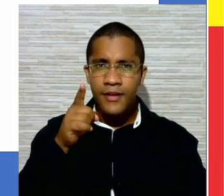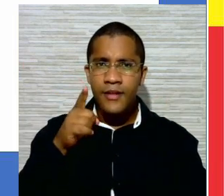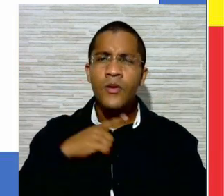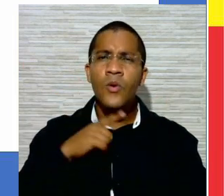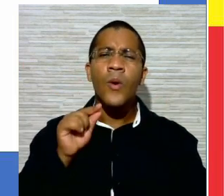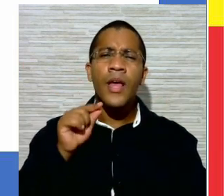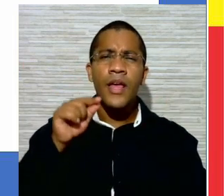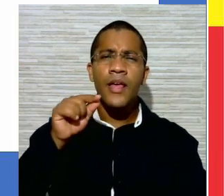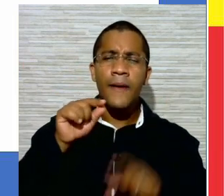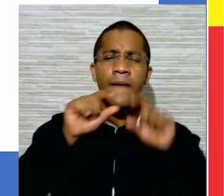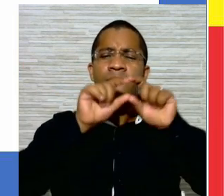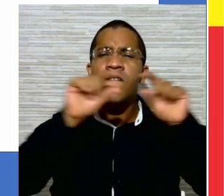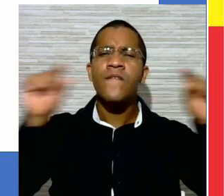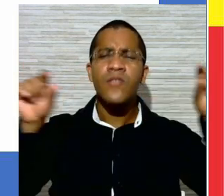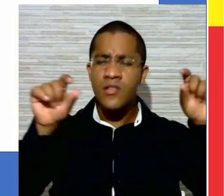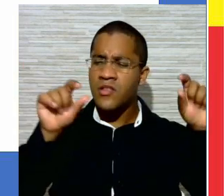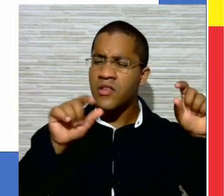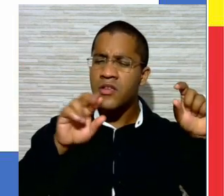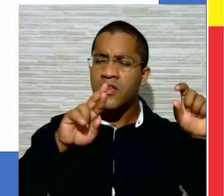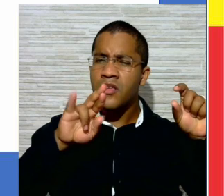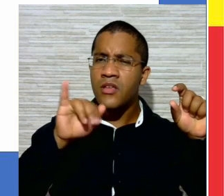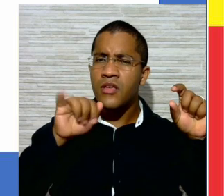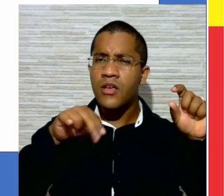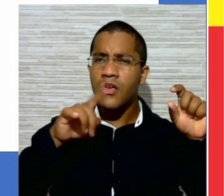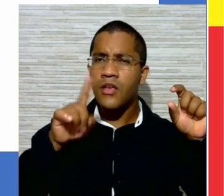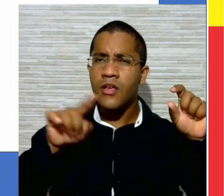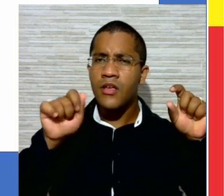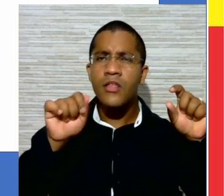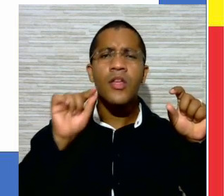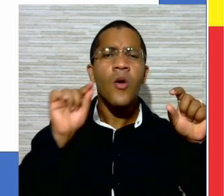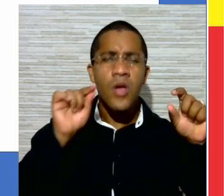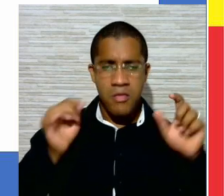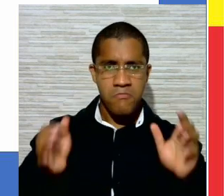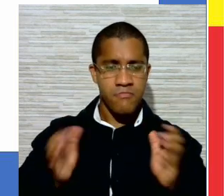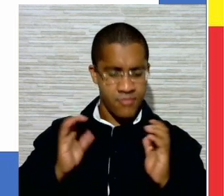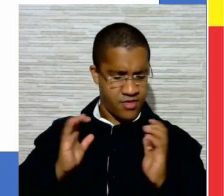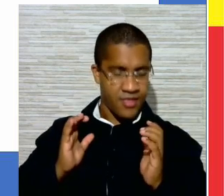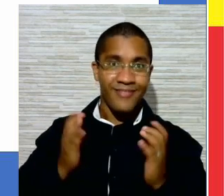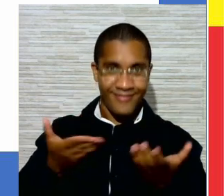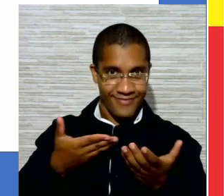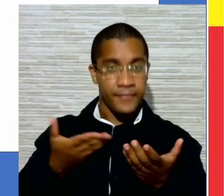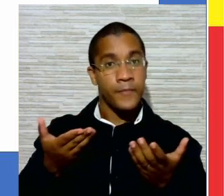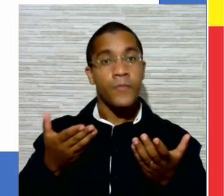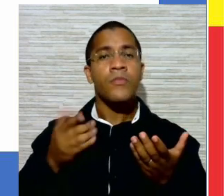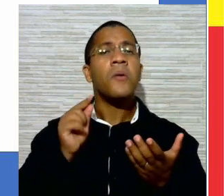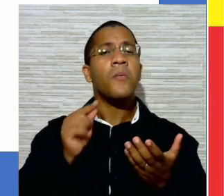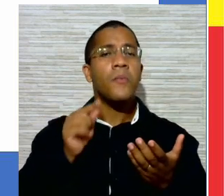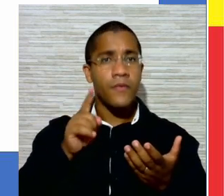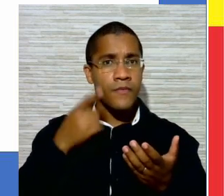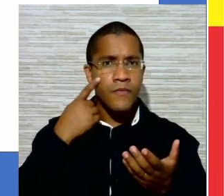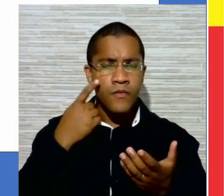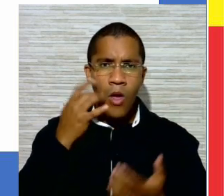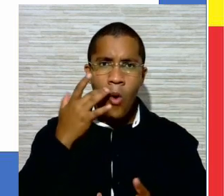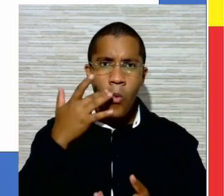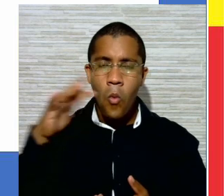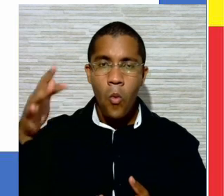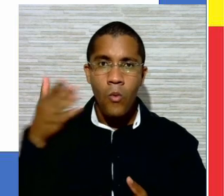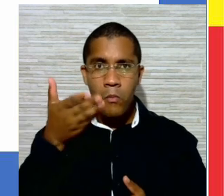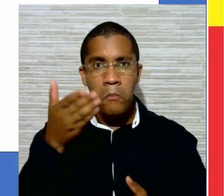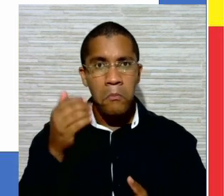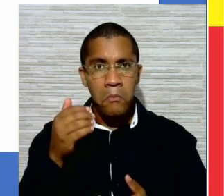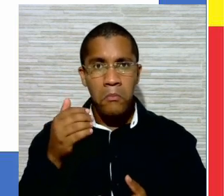existe aí o que são riquezas, né? A pergunta. Então, o que são riquezas, né? Então você observa aí, né, na tela uma quantidade aí de